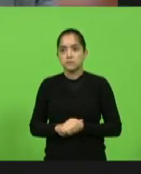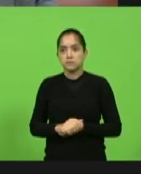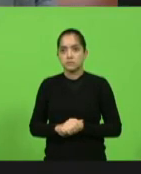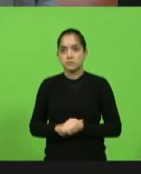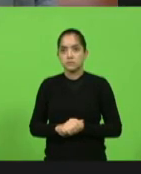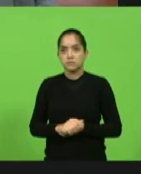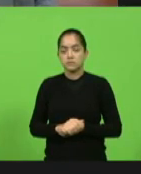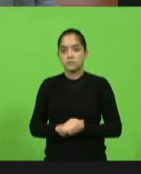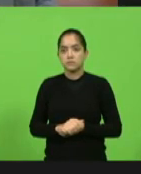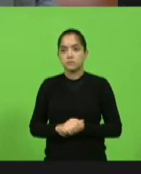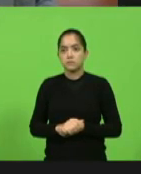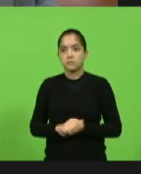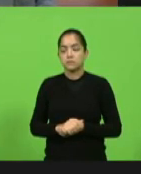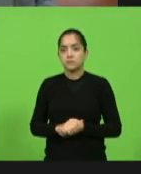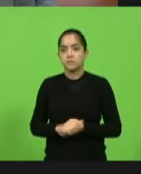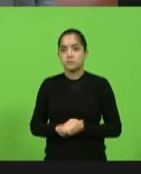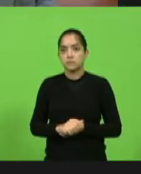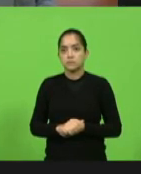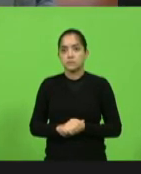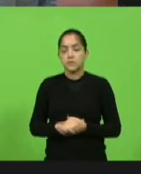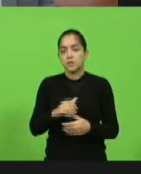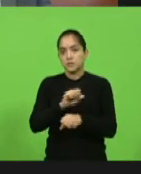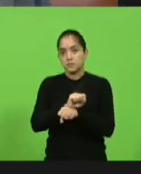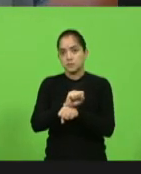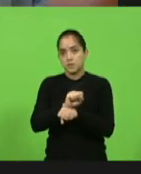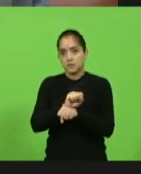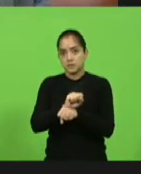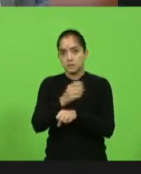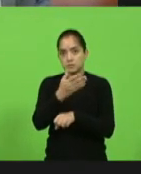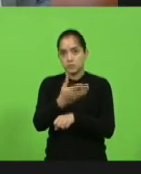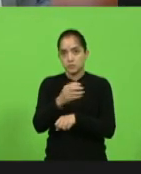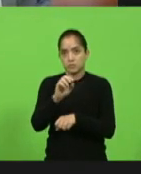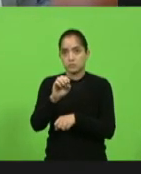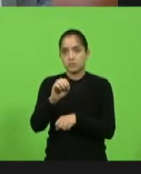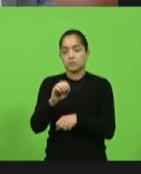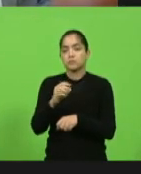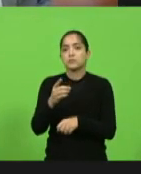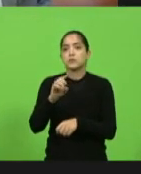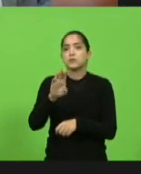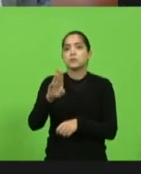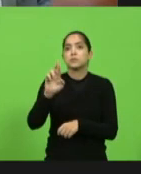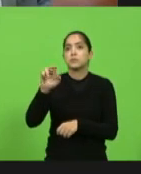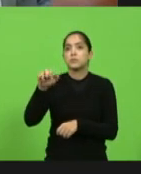Estamos aguardando o restabelecimento do áudio do doutor Bruno Carreirão.